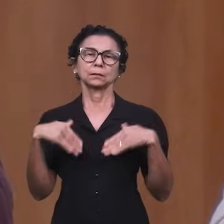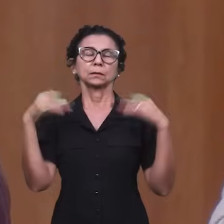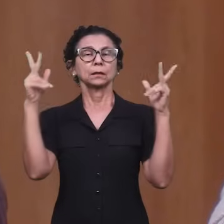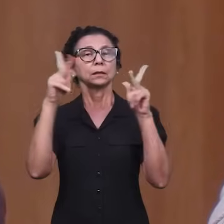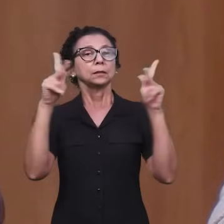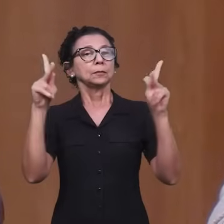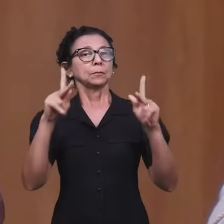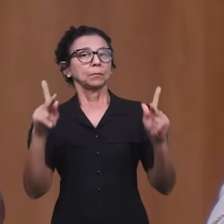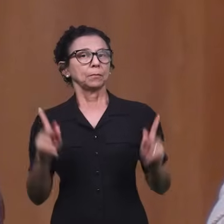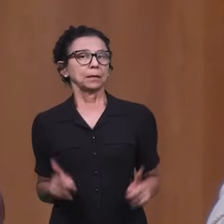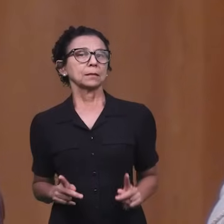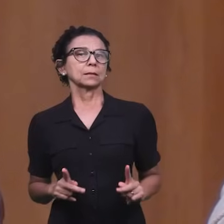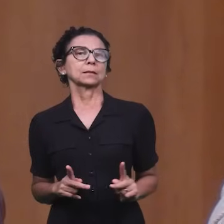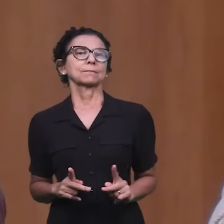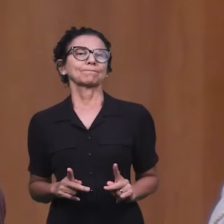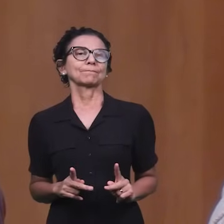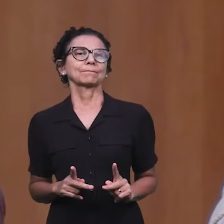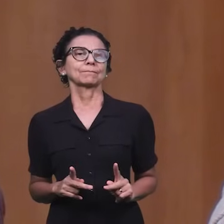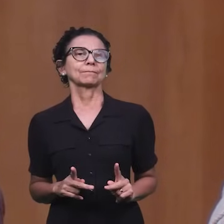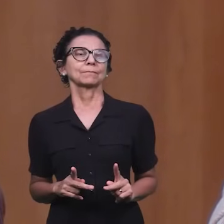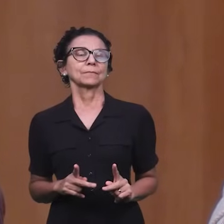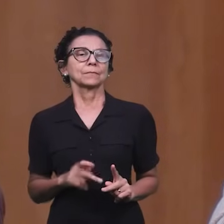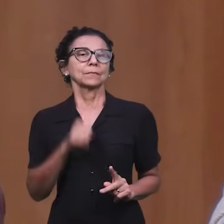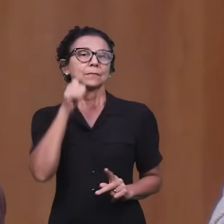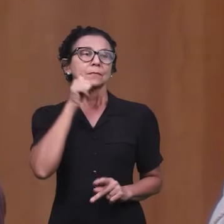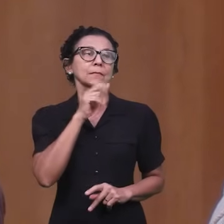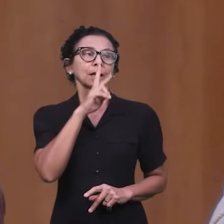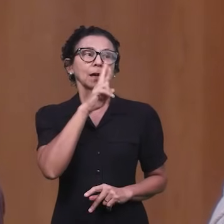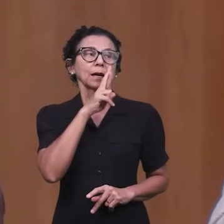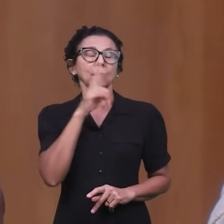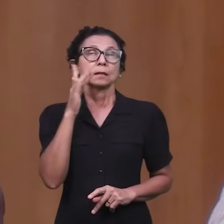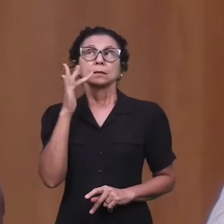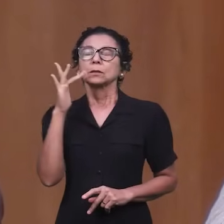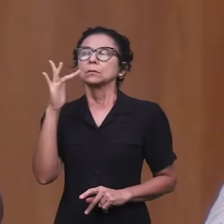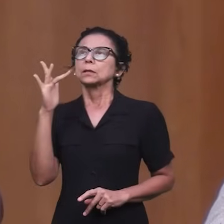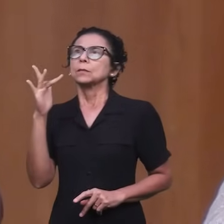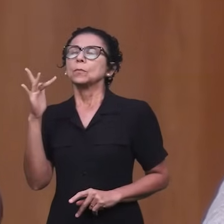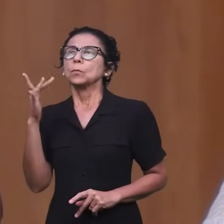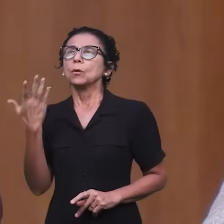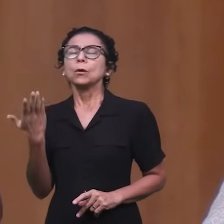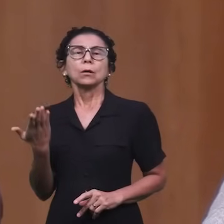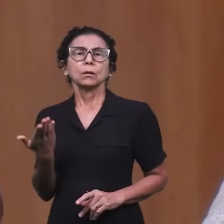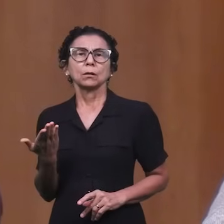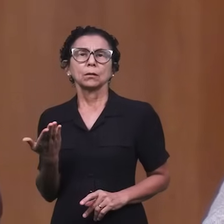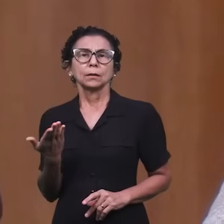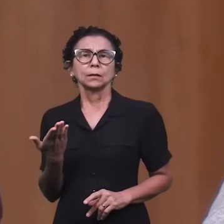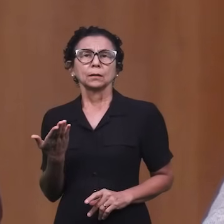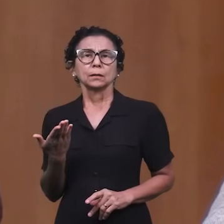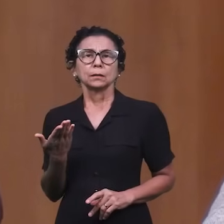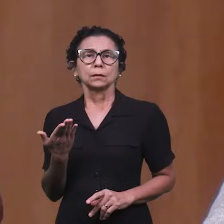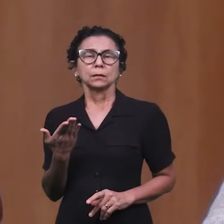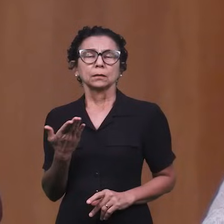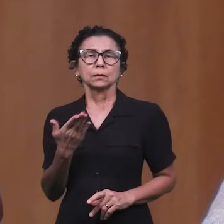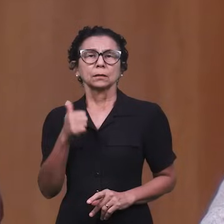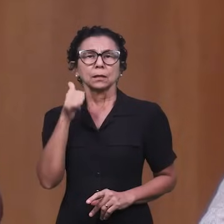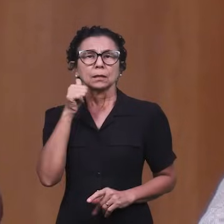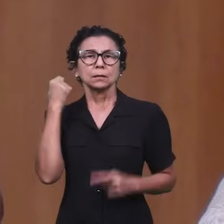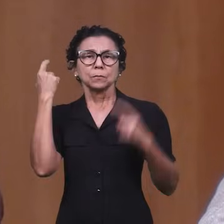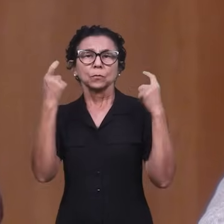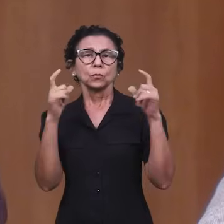alcançou pelo temor do Senhor fez Raabe ter um entendimento que ela precisava se preocupar com a família